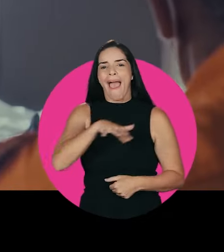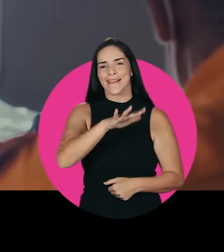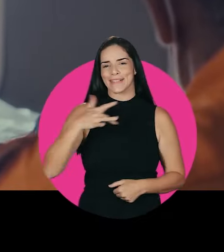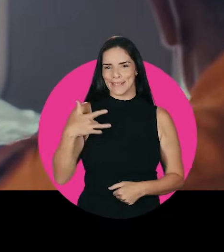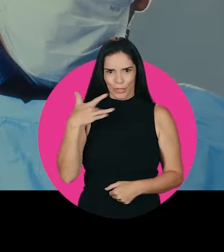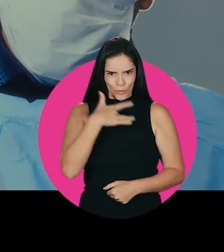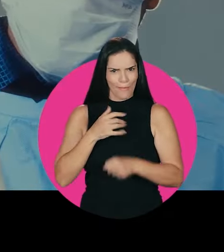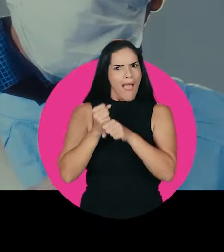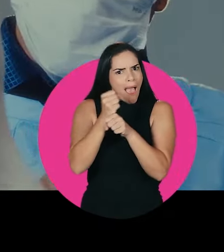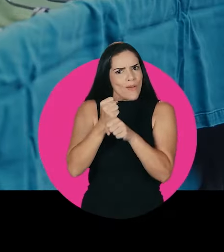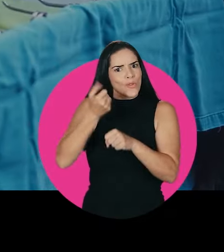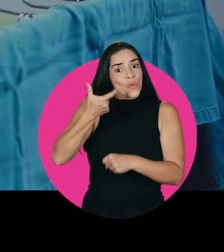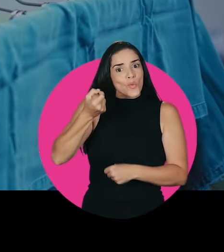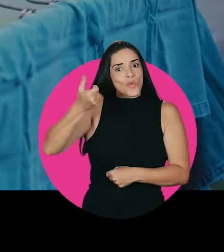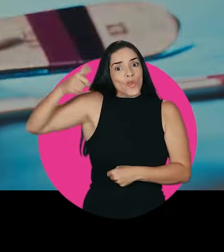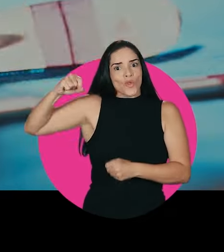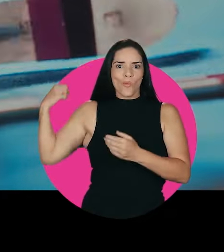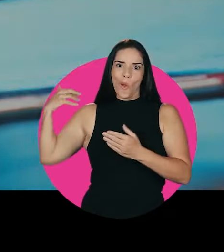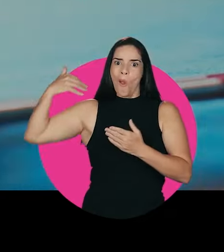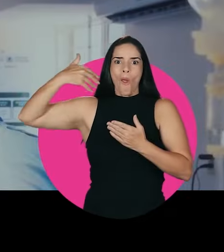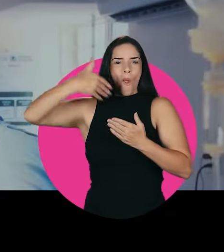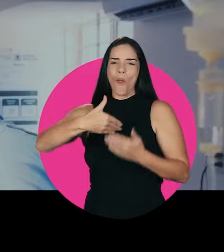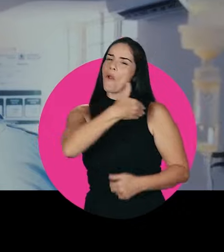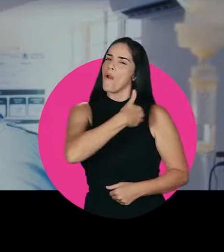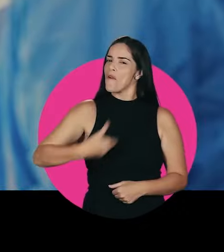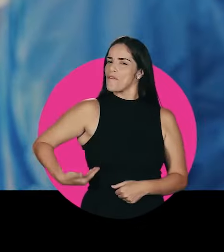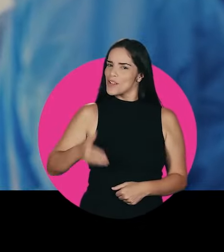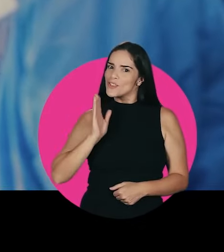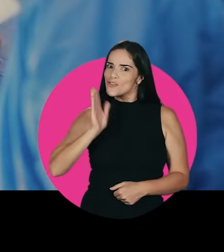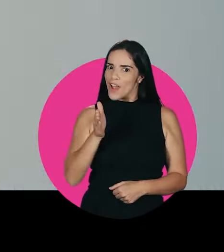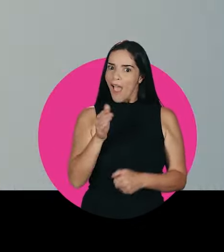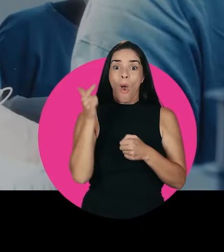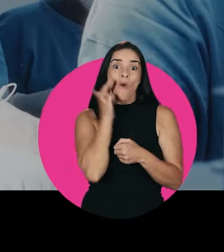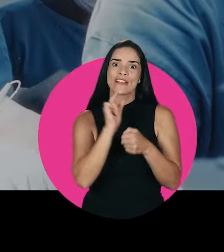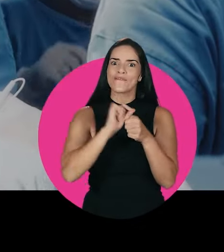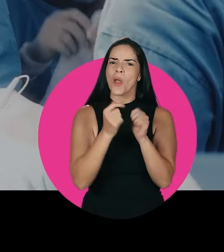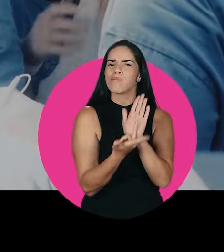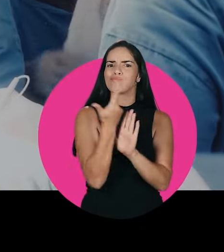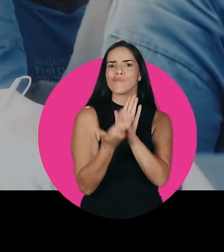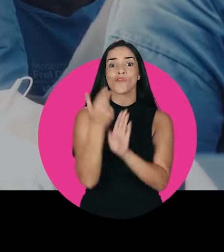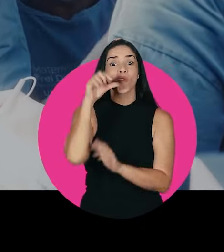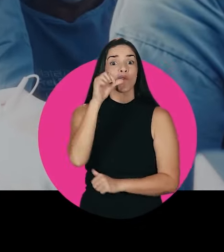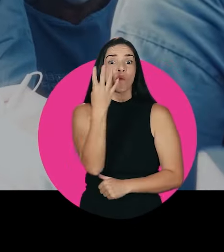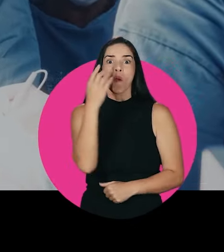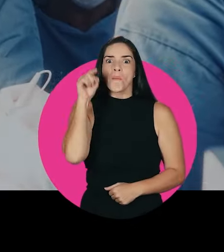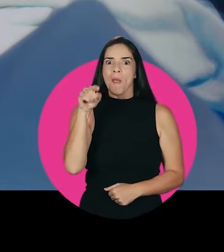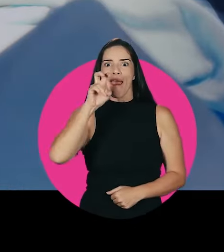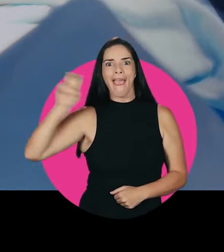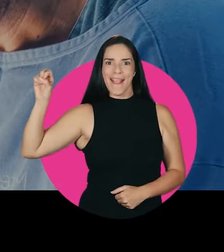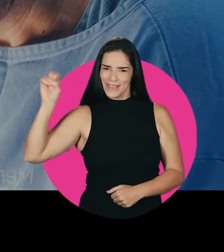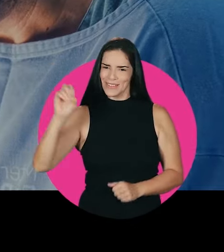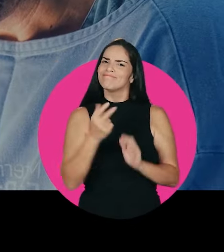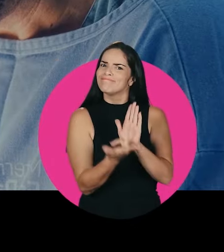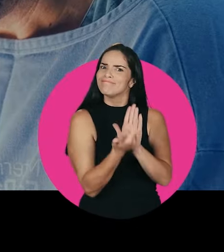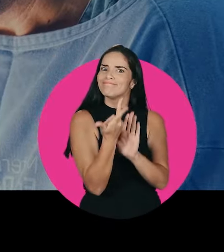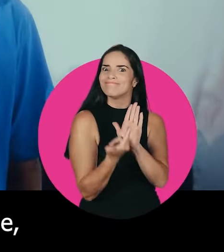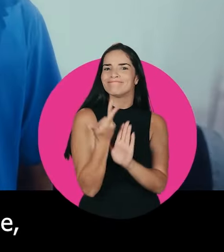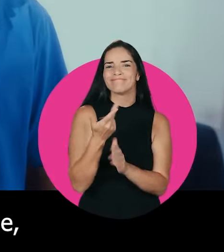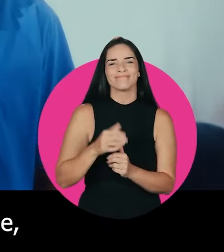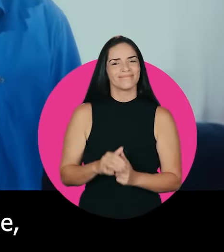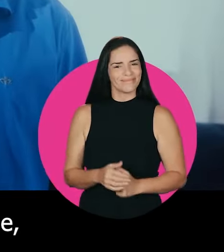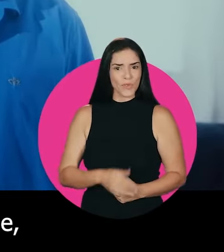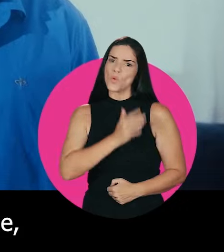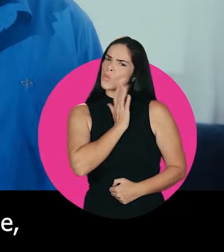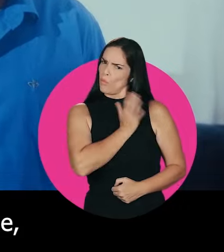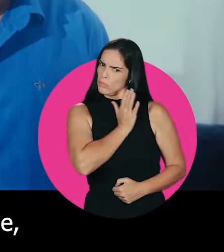momento na saúde. Desde 2019, o governo já realizou 94.500 cirurgias pelo Opera Paraíba.